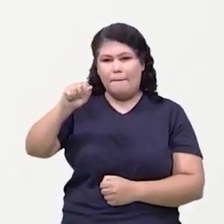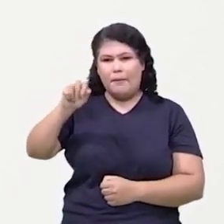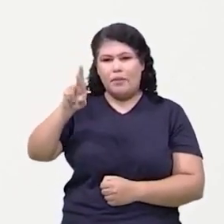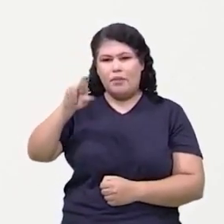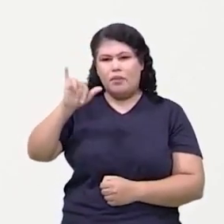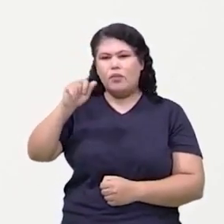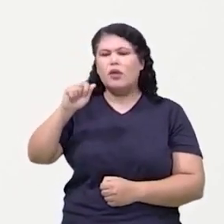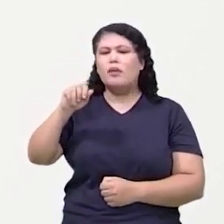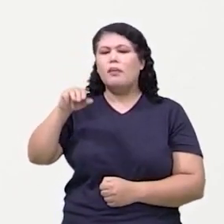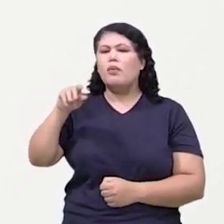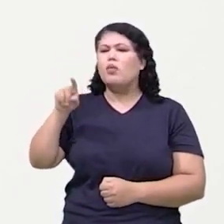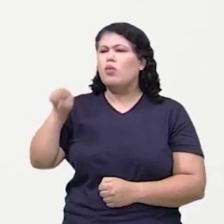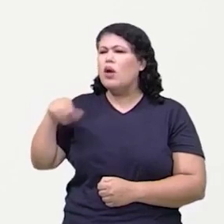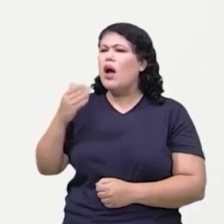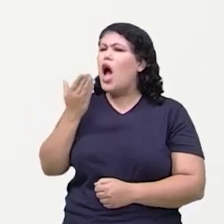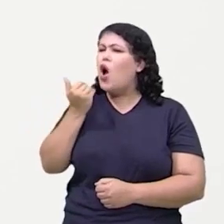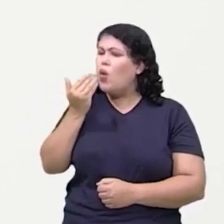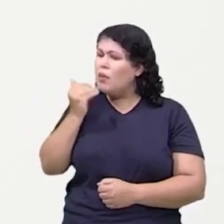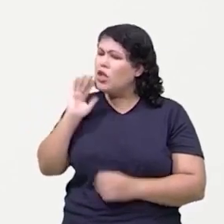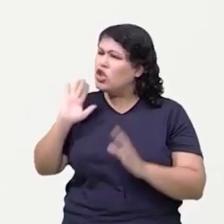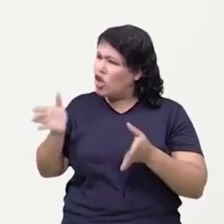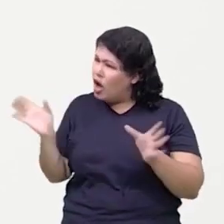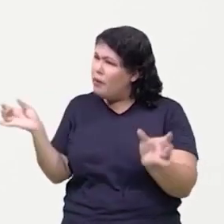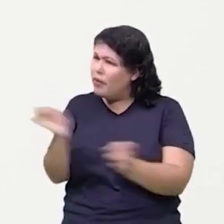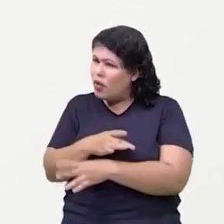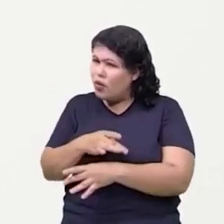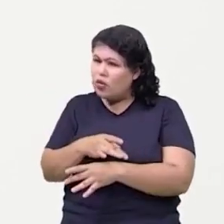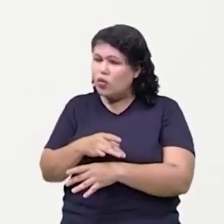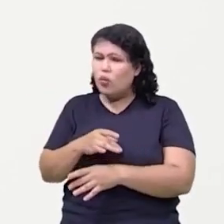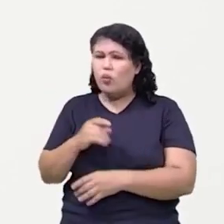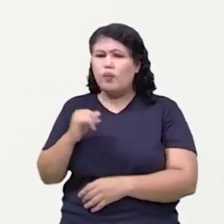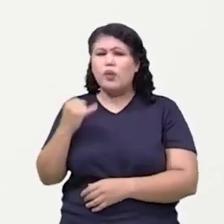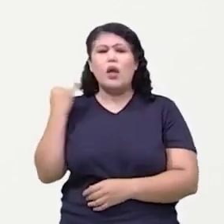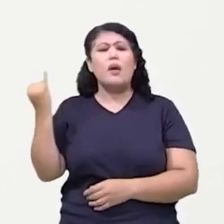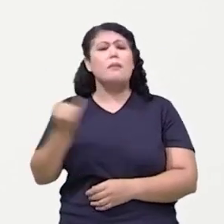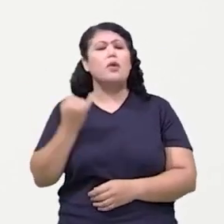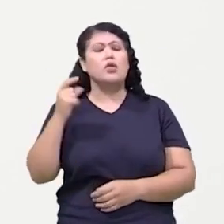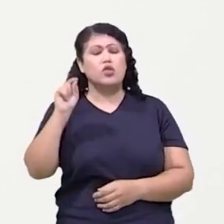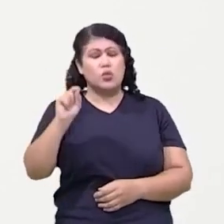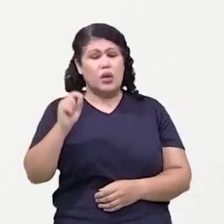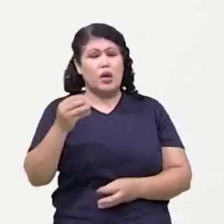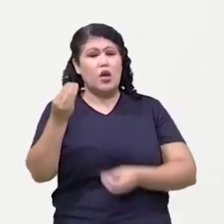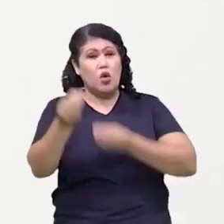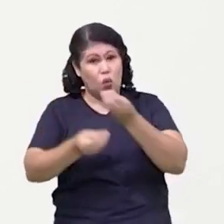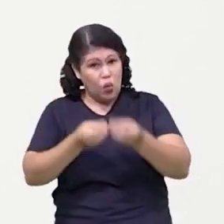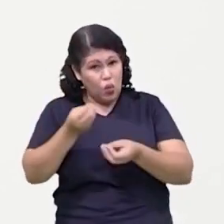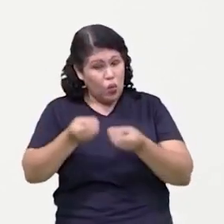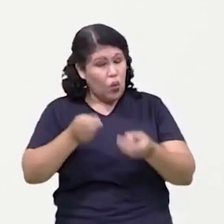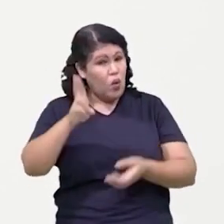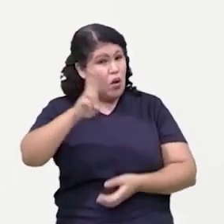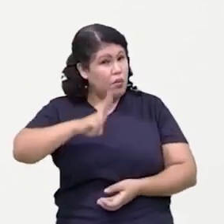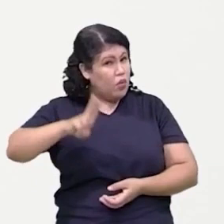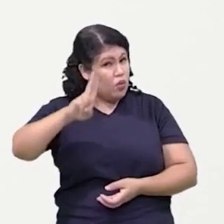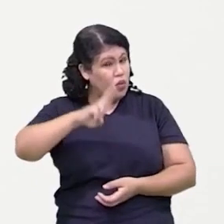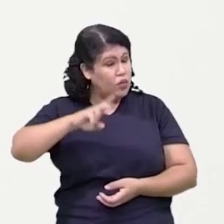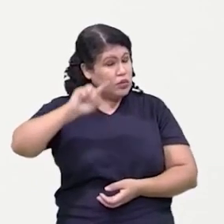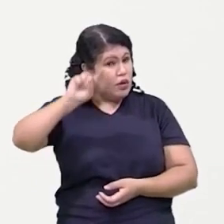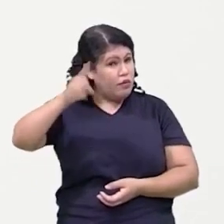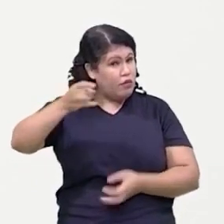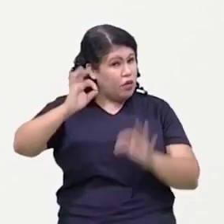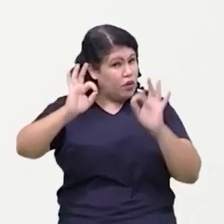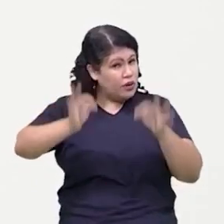Fernanda, o jantar está pronto. O importante é que vocês entendam a aplicabilidade da vírgula